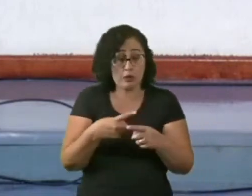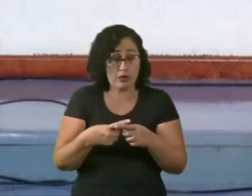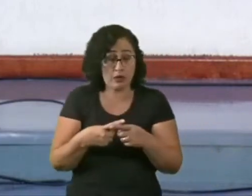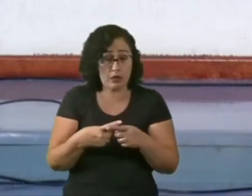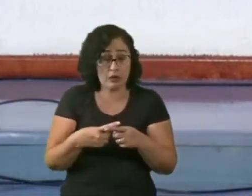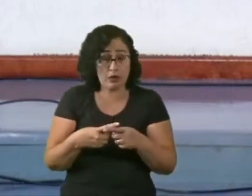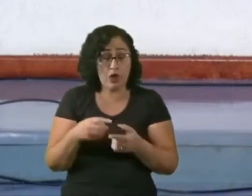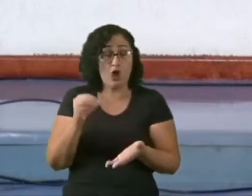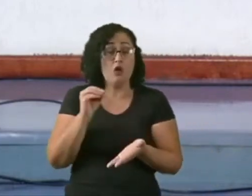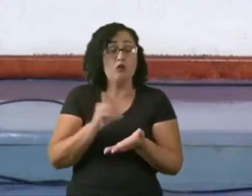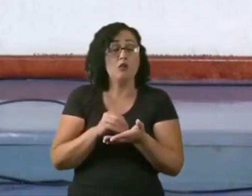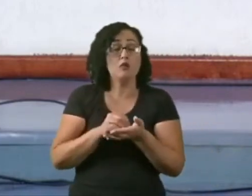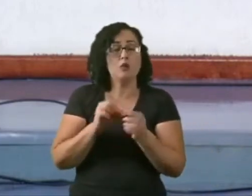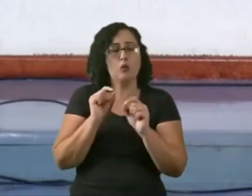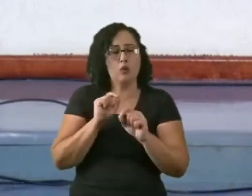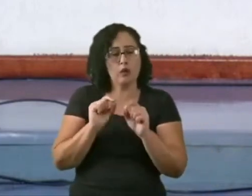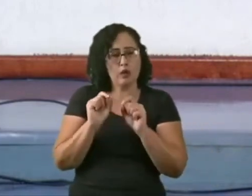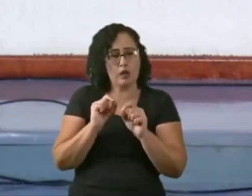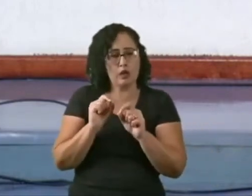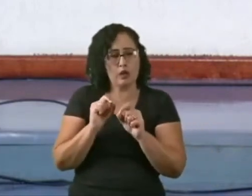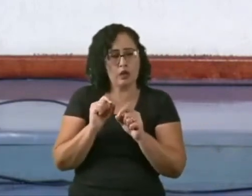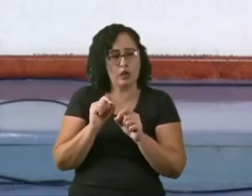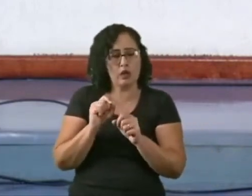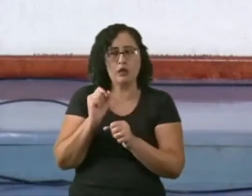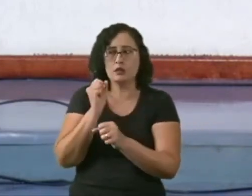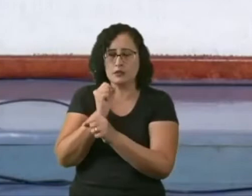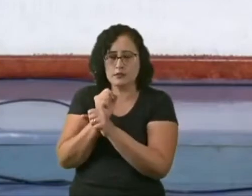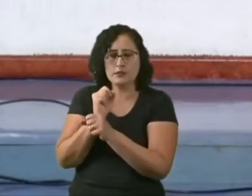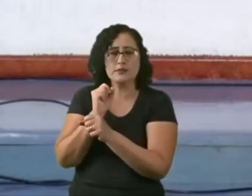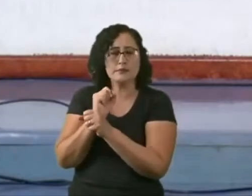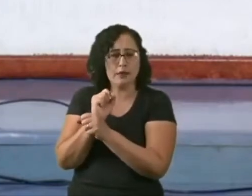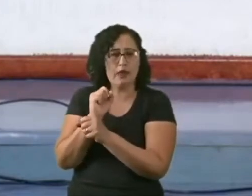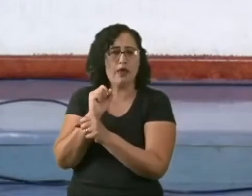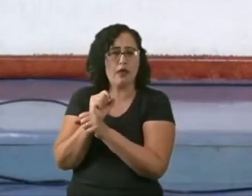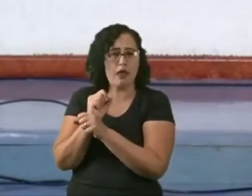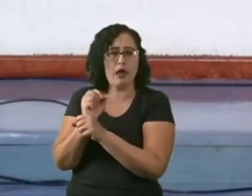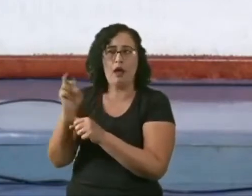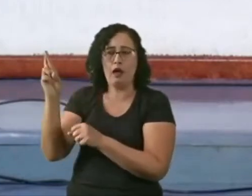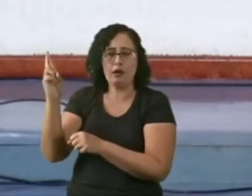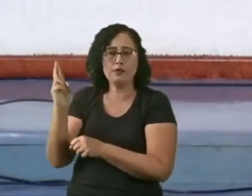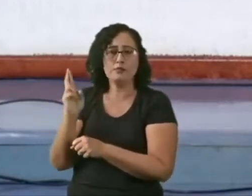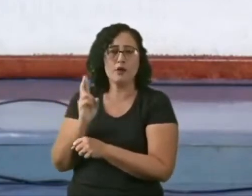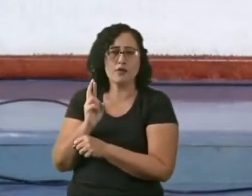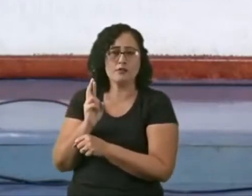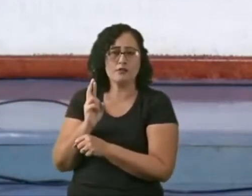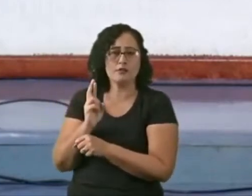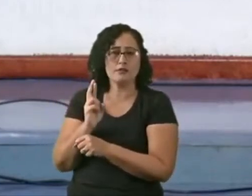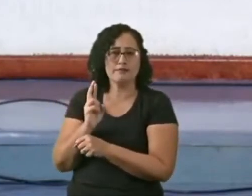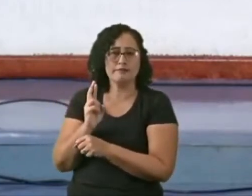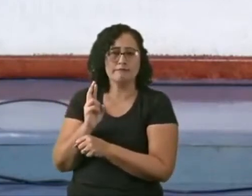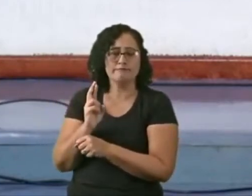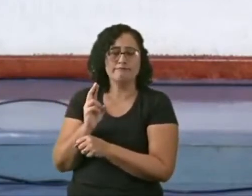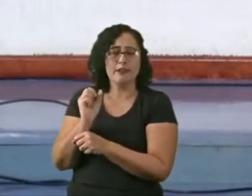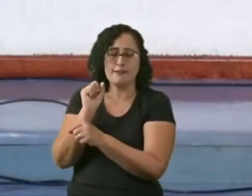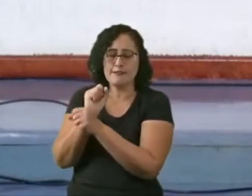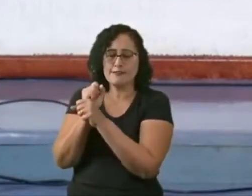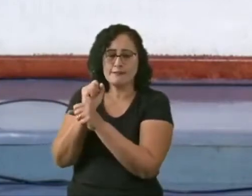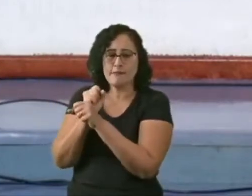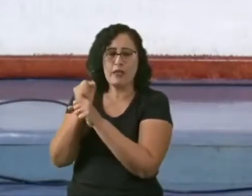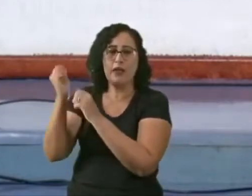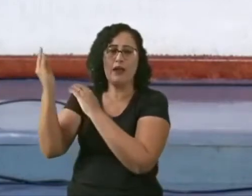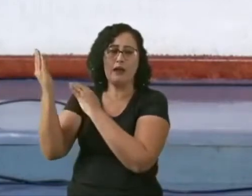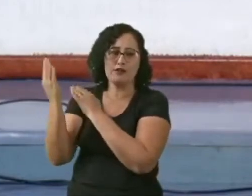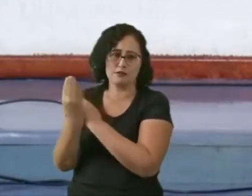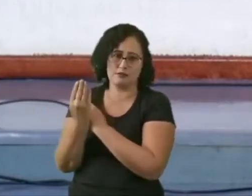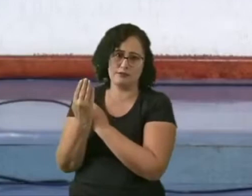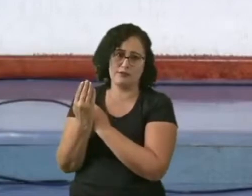aí se decepcionou com Jesus. Mas o que eu queria falar com vocês nessa noite é